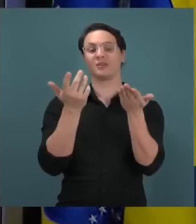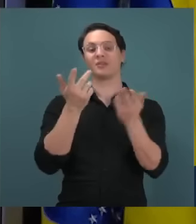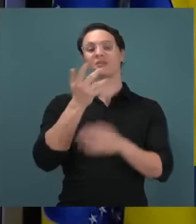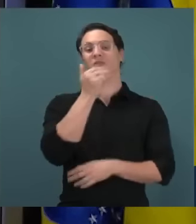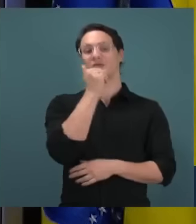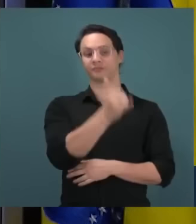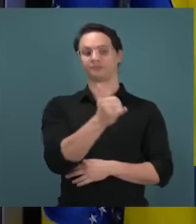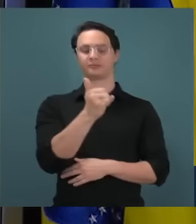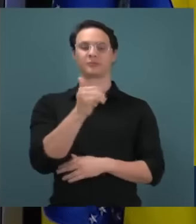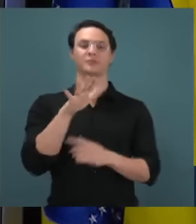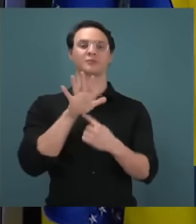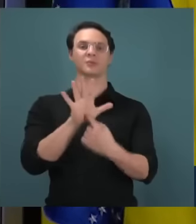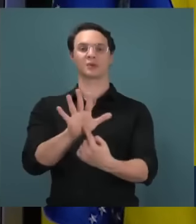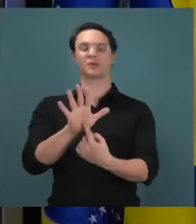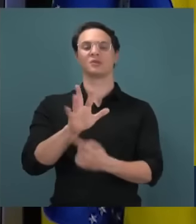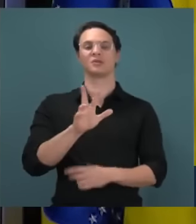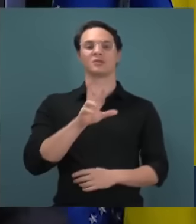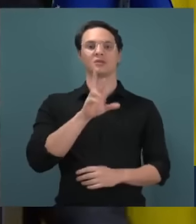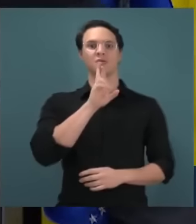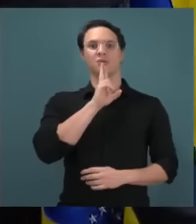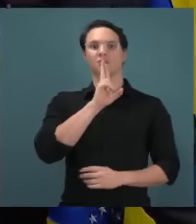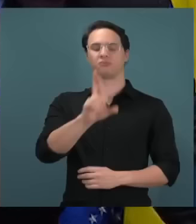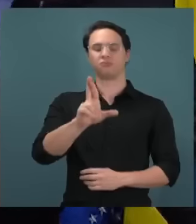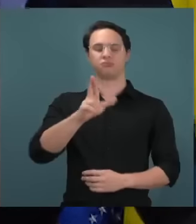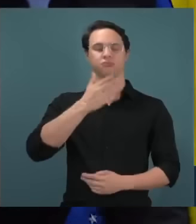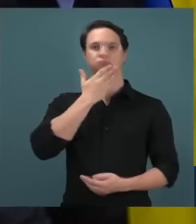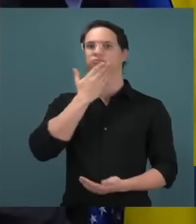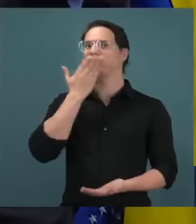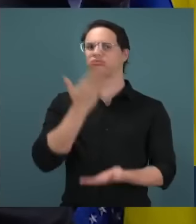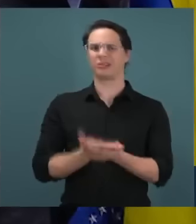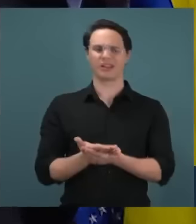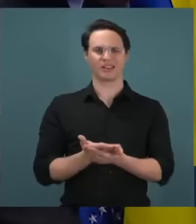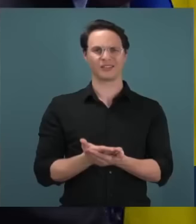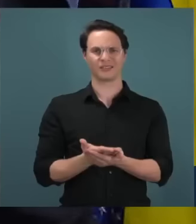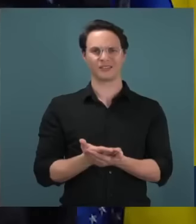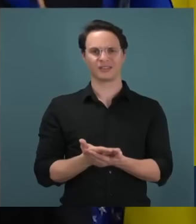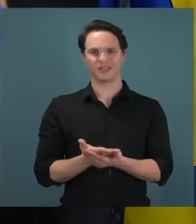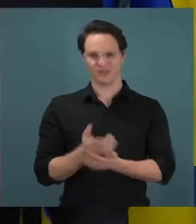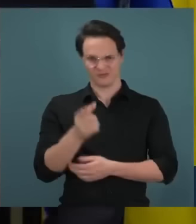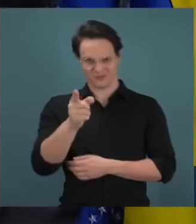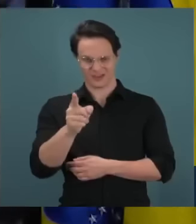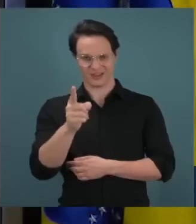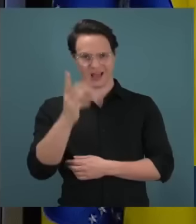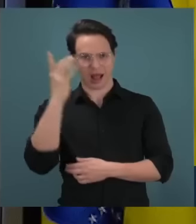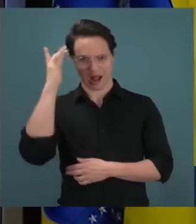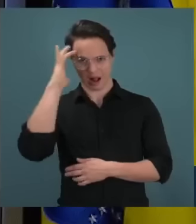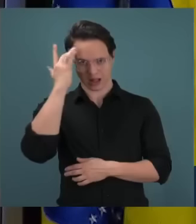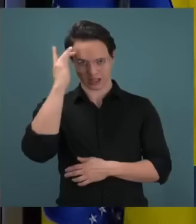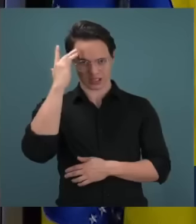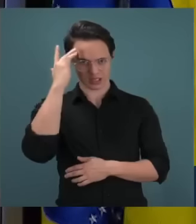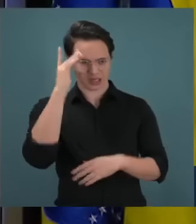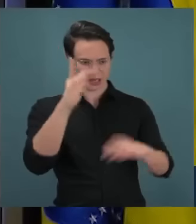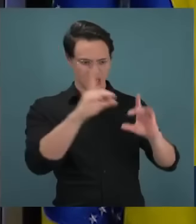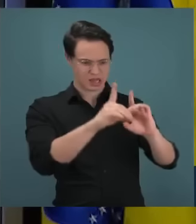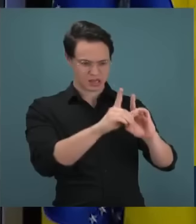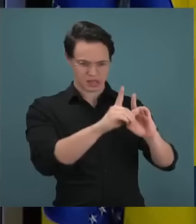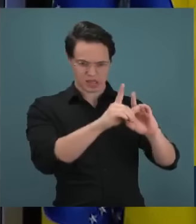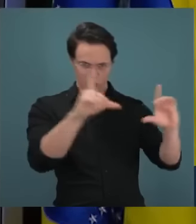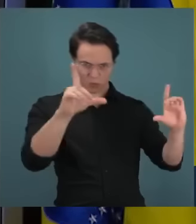os resultados estarrecedores para aqueles que dizem que no Brasil existe democracia, tá? Que diz que